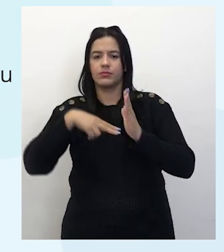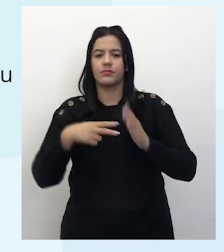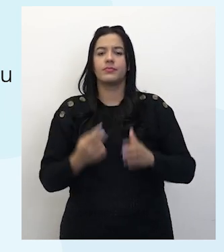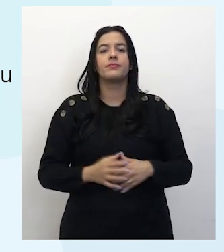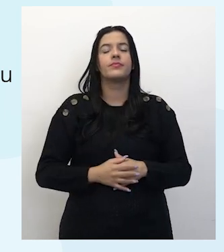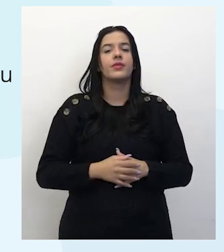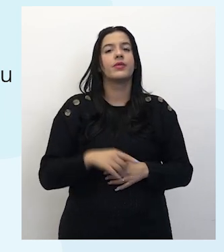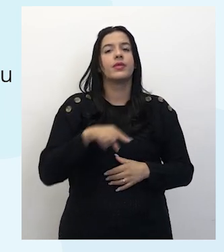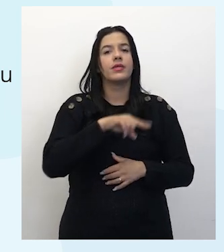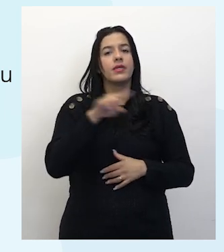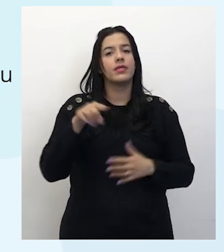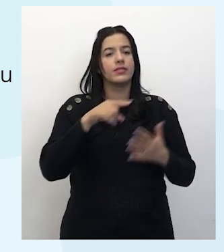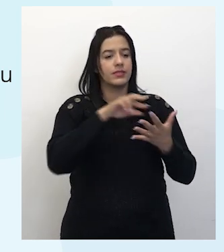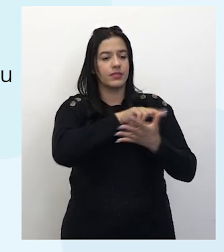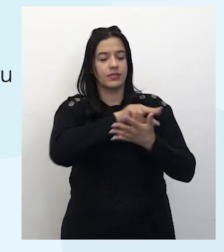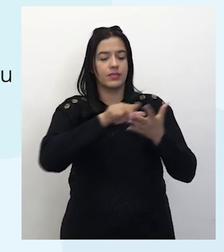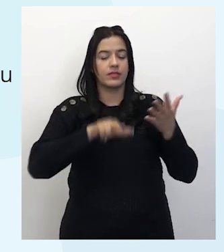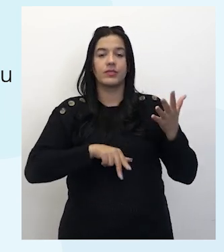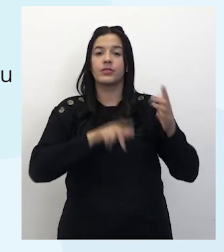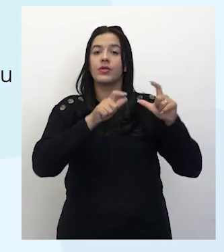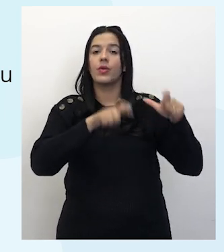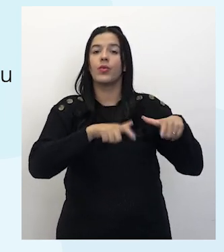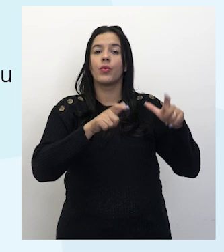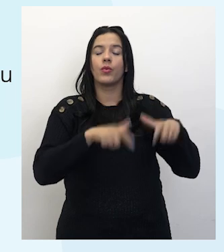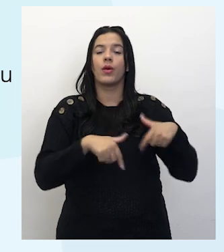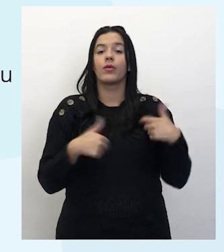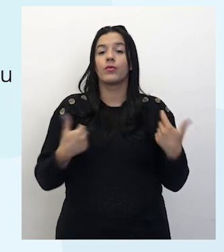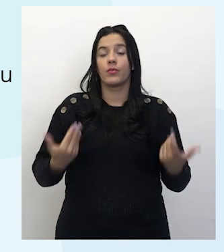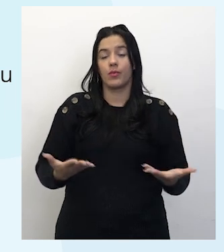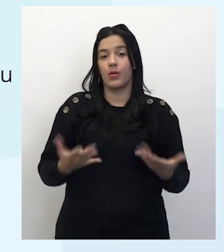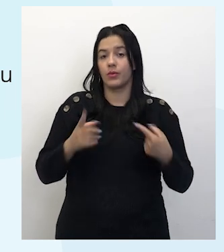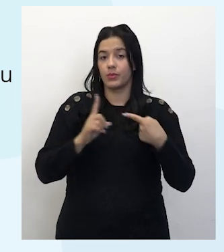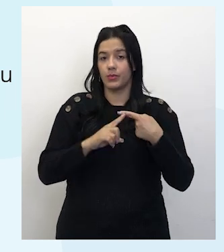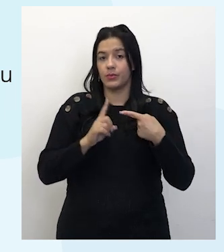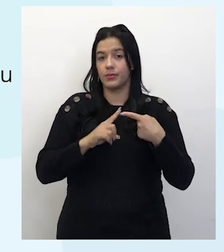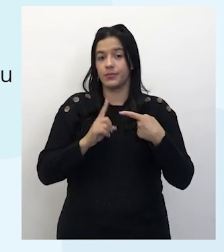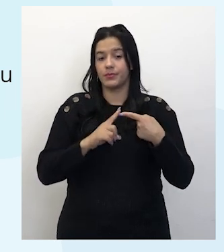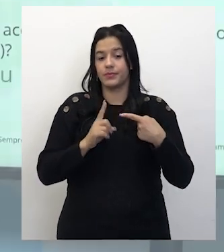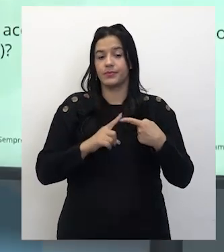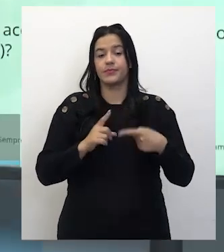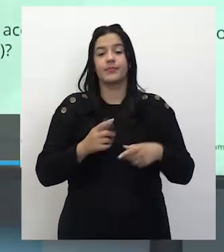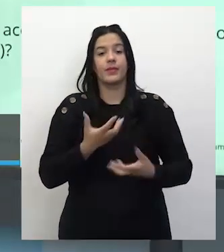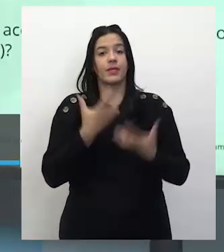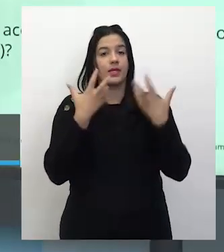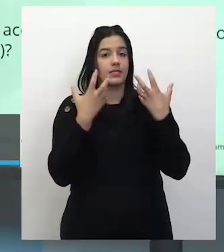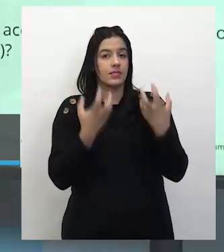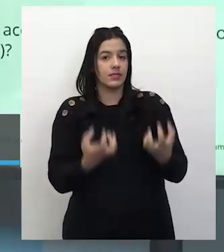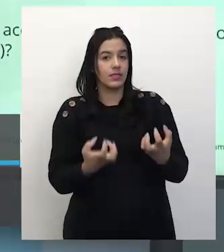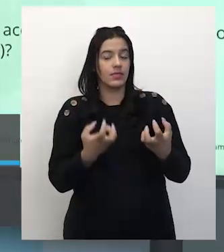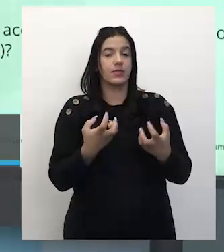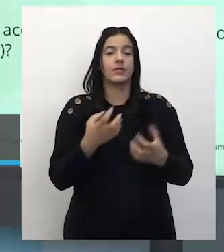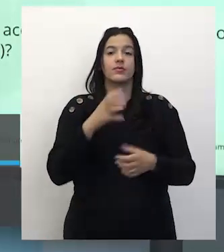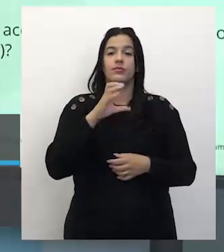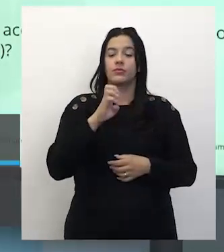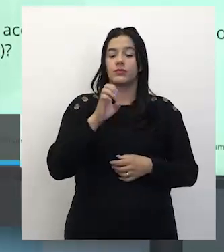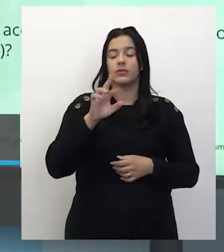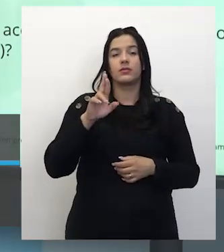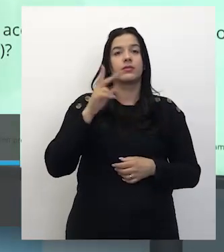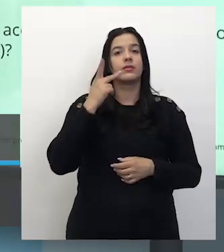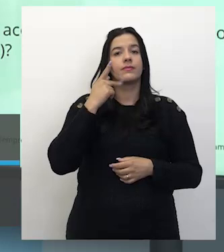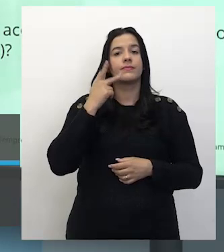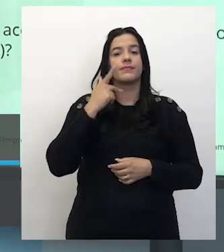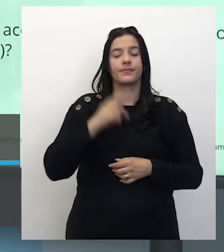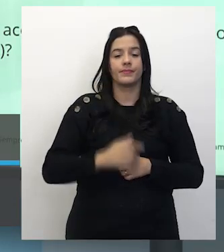as características desse lugar? Vamos focar no primeiro, tá? Seca no Ceará, para vocês responderem essas